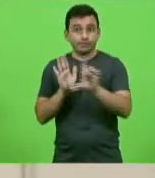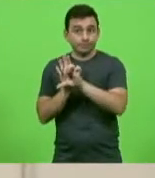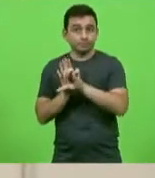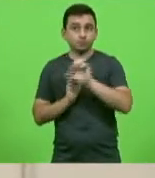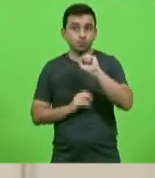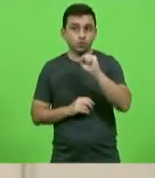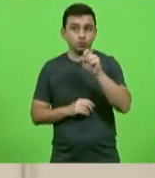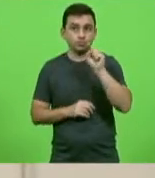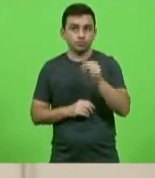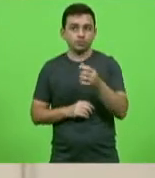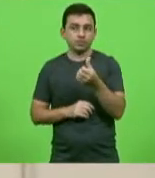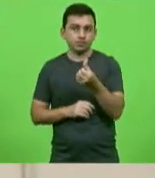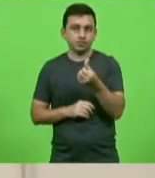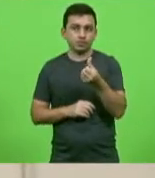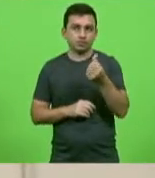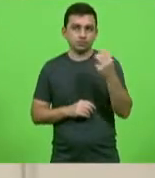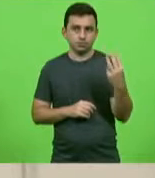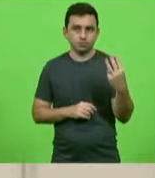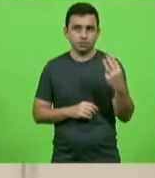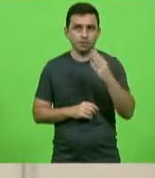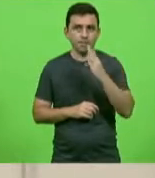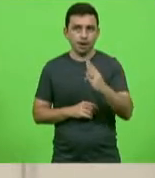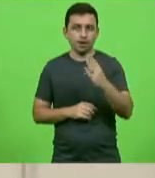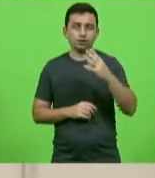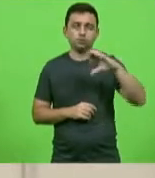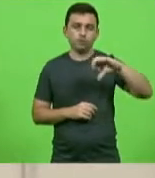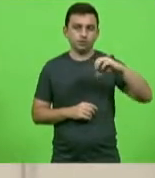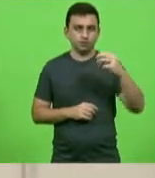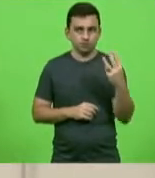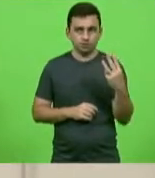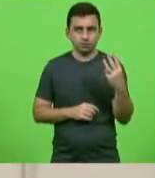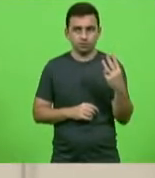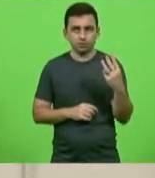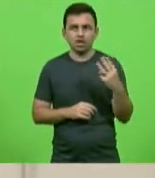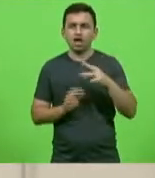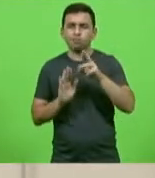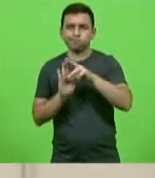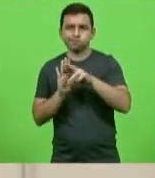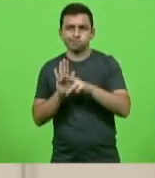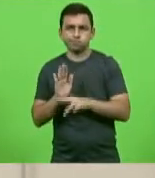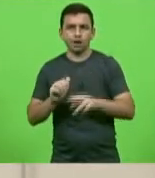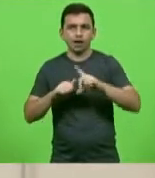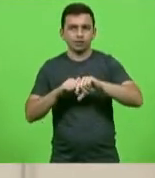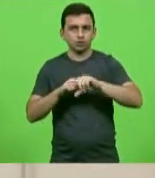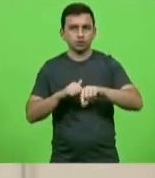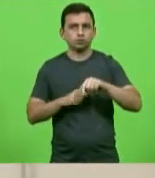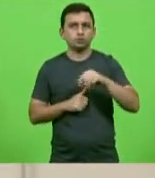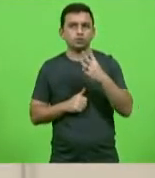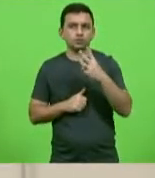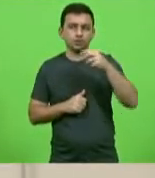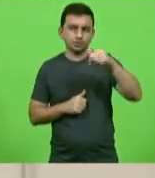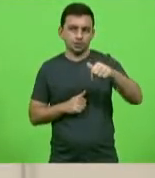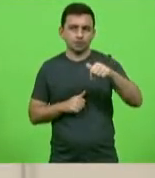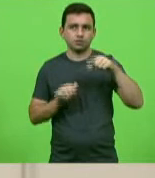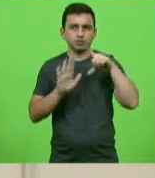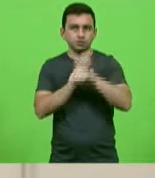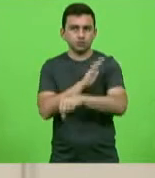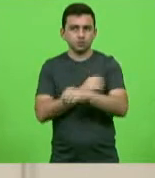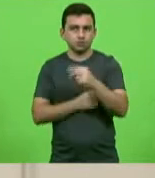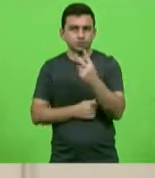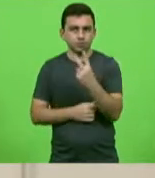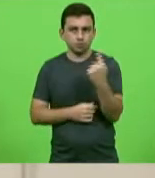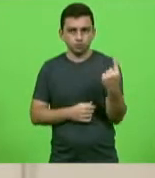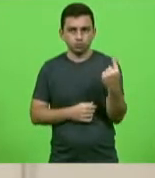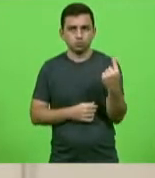Lei 8.663/93, regulamenta o artigo 37, inciso 21 da Constituição